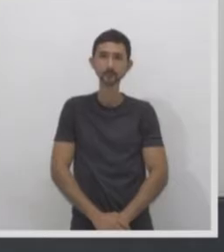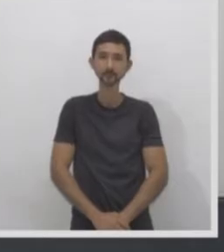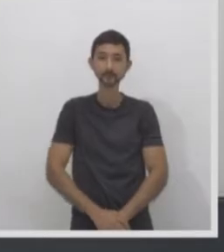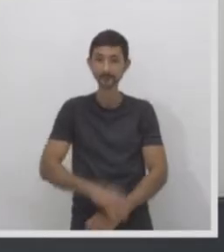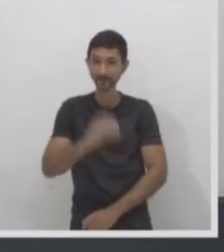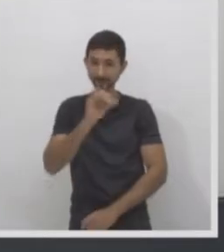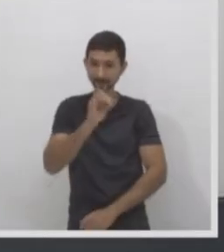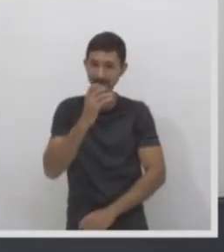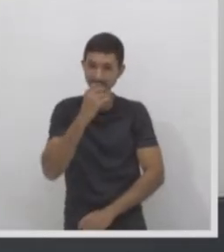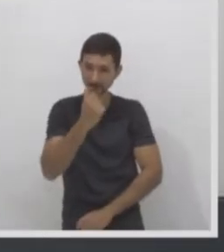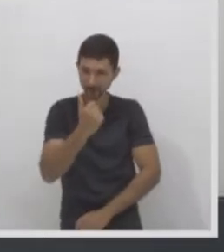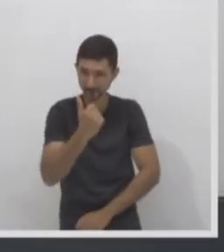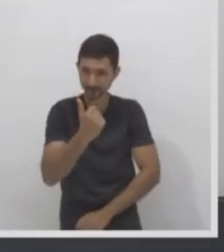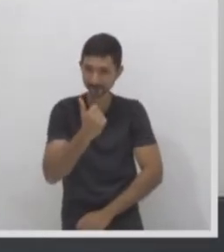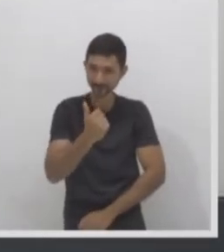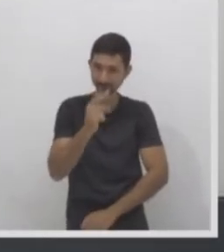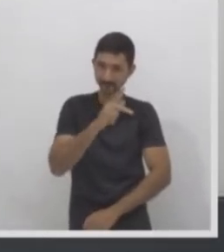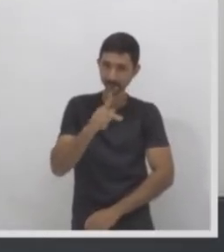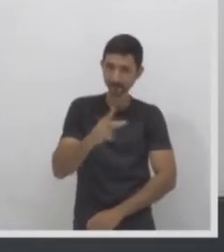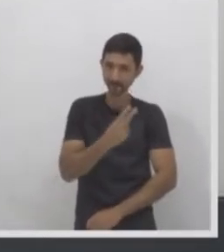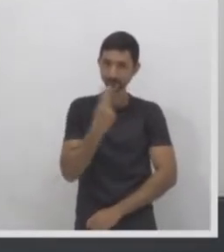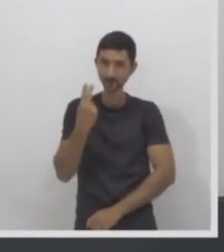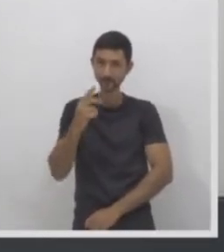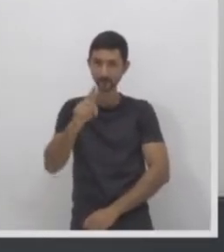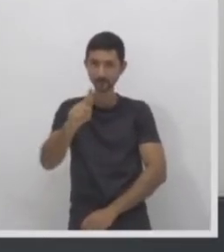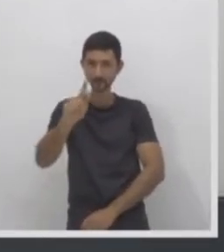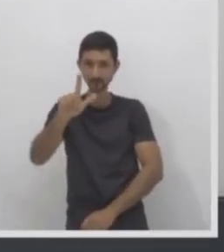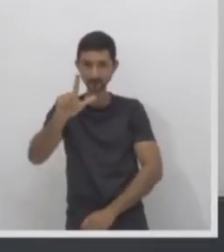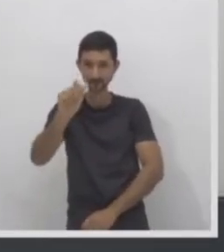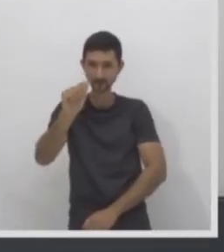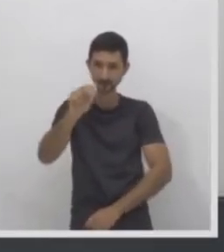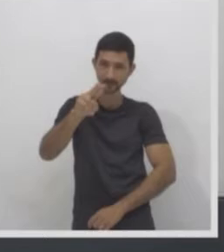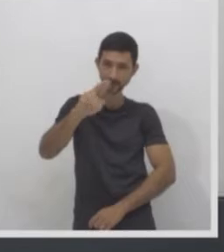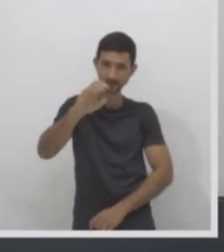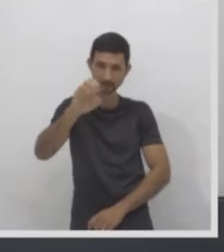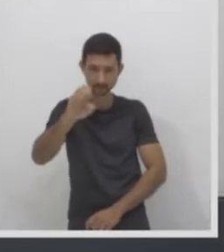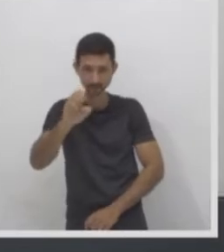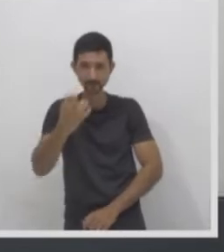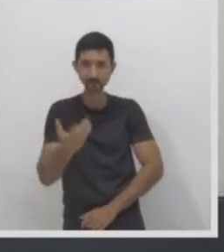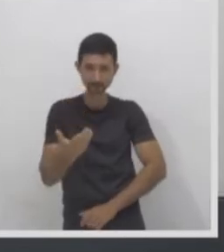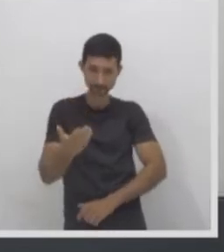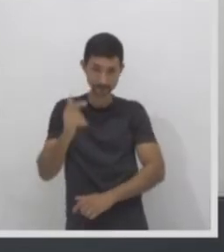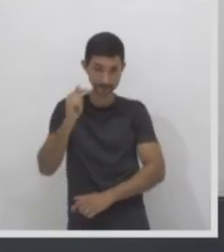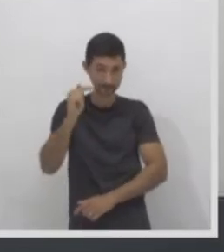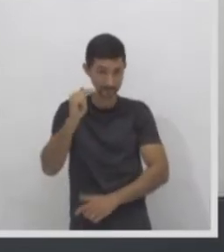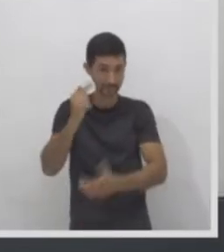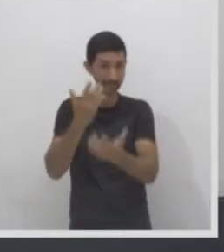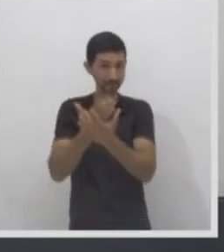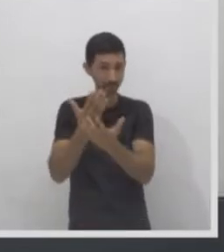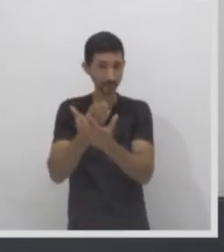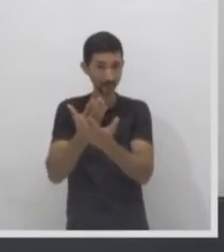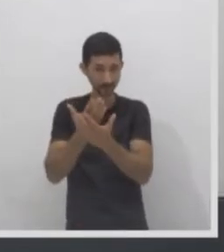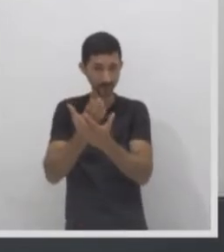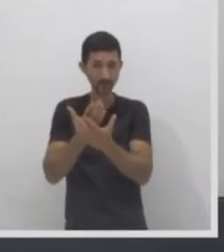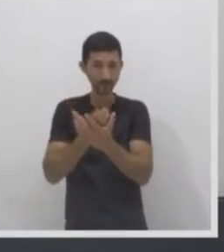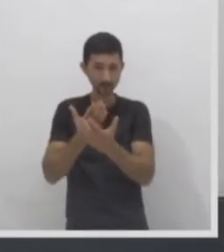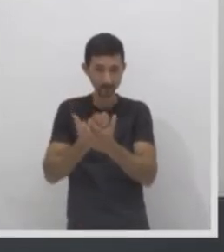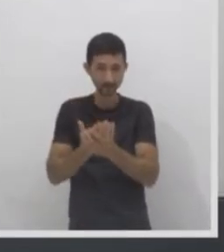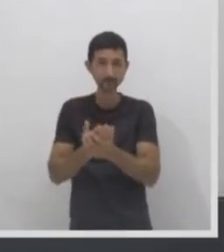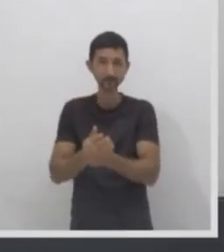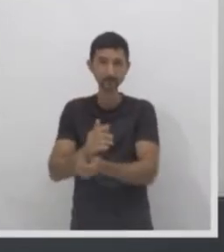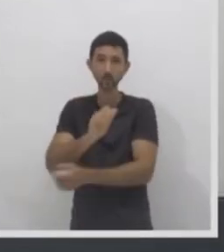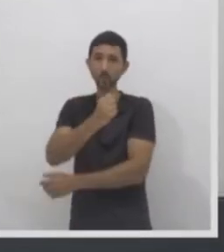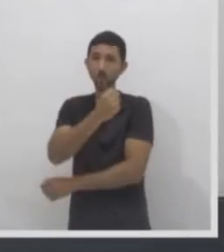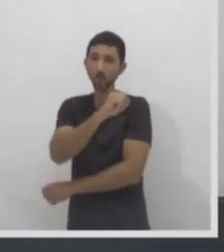Oi, gente, tudo bem? Eu sou a professora Glaucia, estamos aqui para a nossa 7ª aula de língua portuguesa para o ciclo 4,